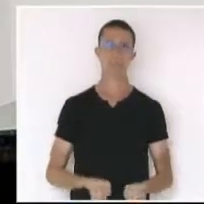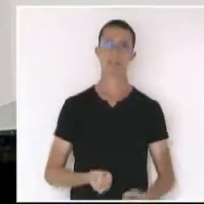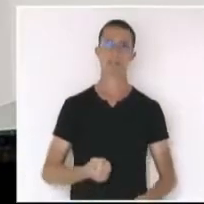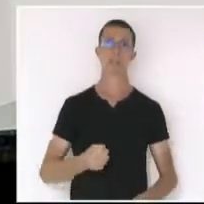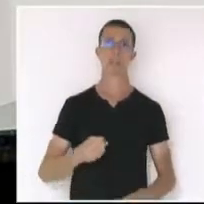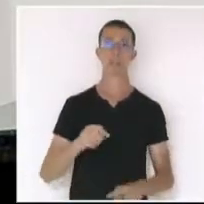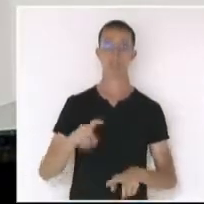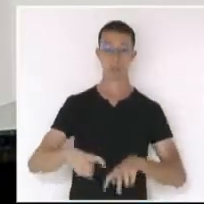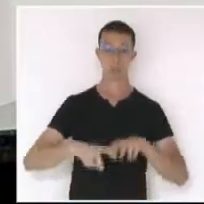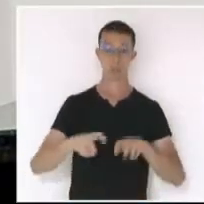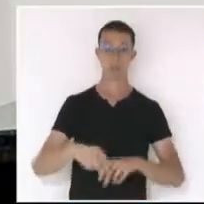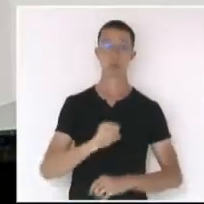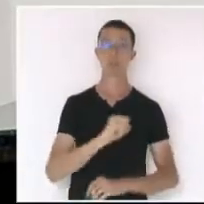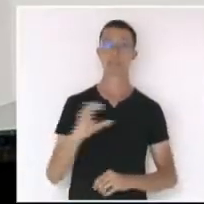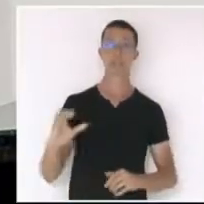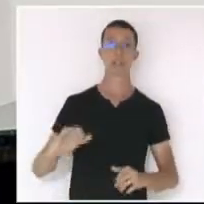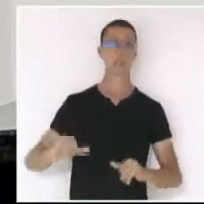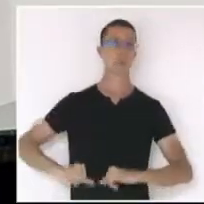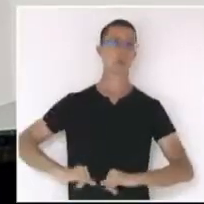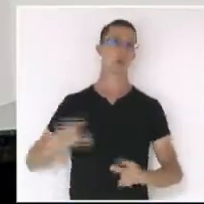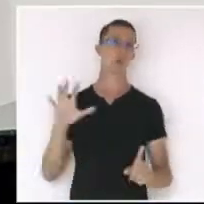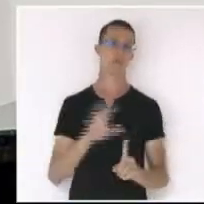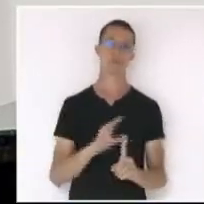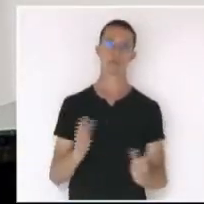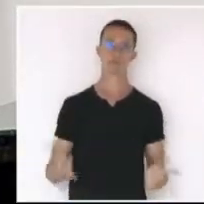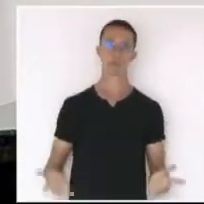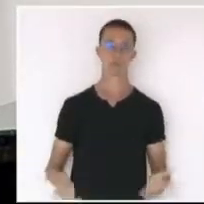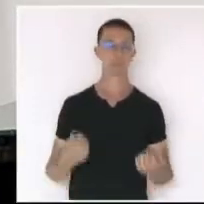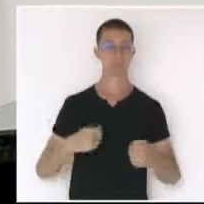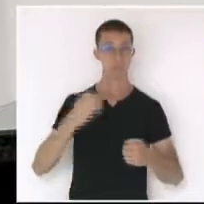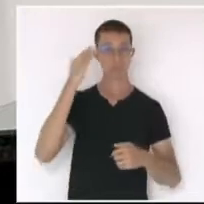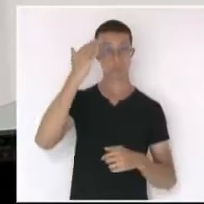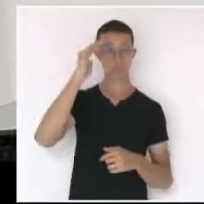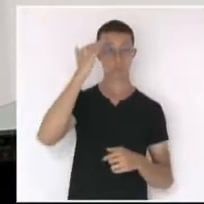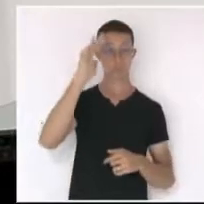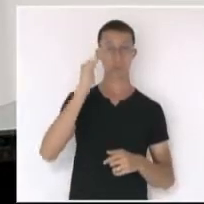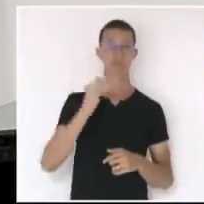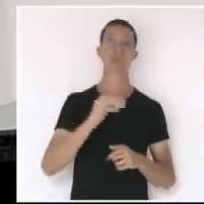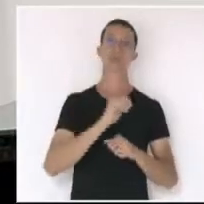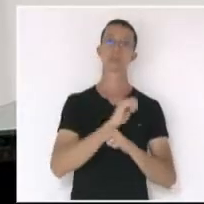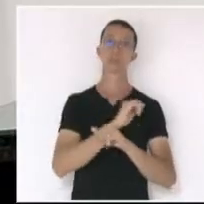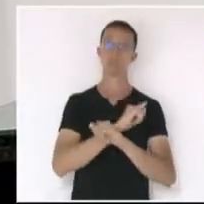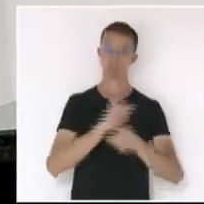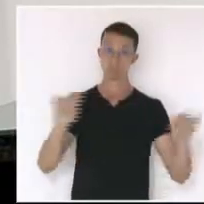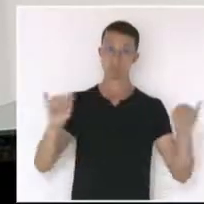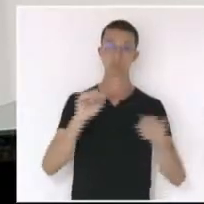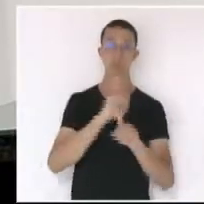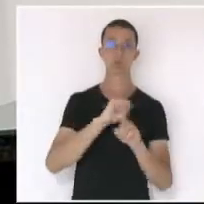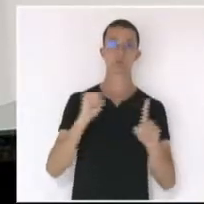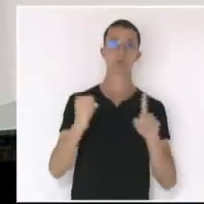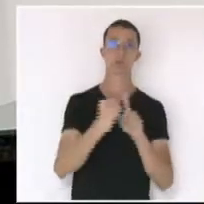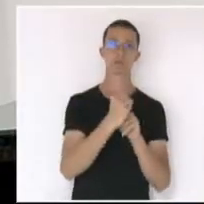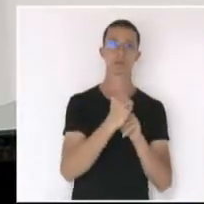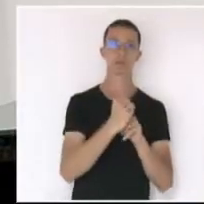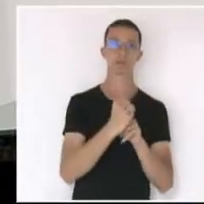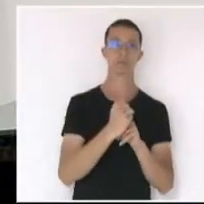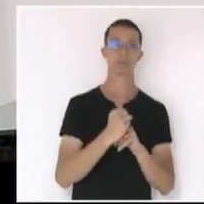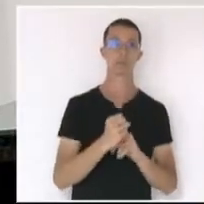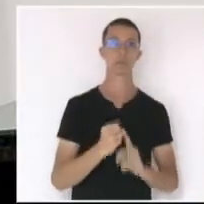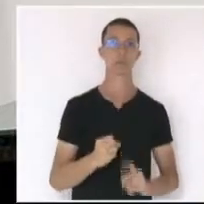finalizada na precisamos compreender e aqui fazer um apelo que a sociedade entenda ouvir o pronunciamento de